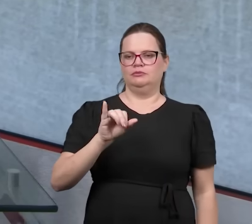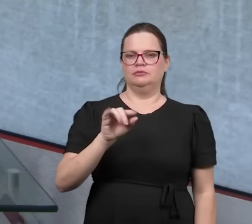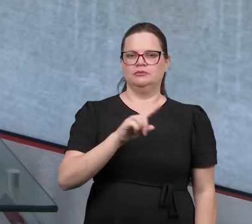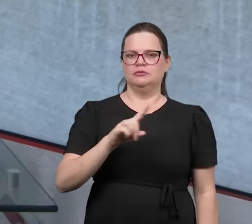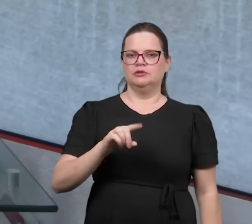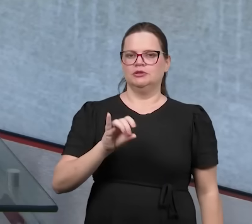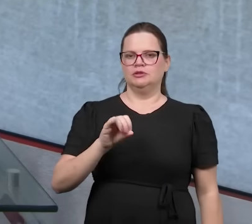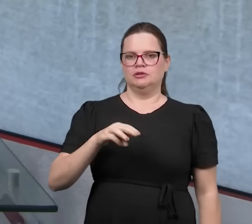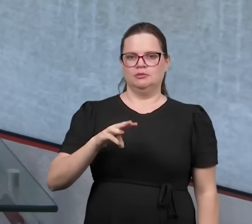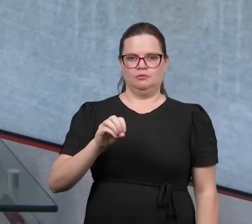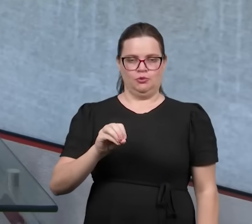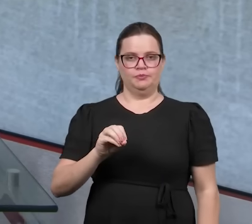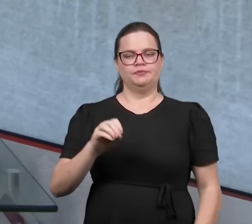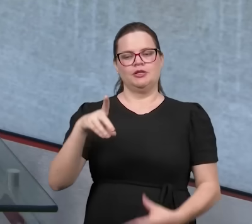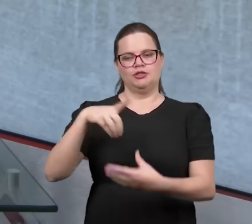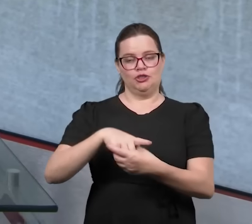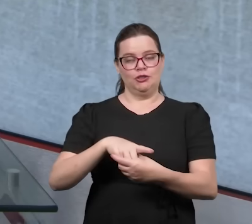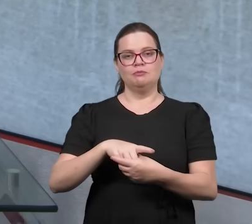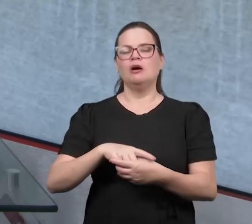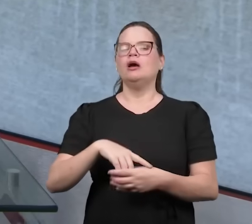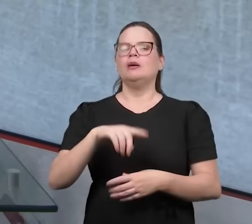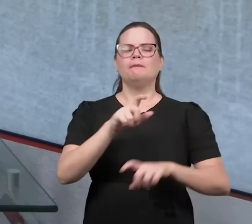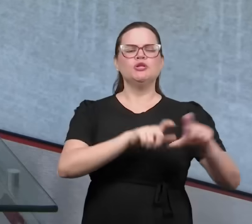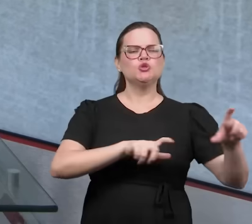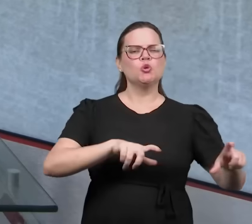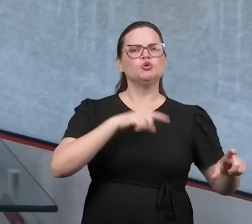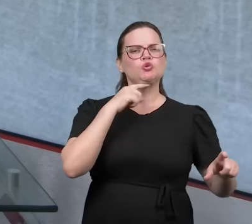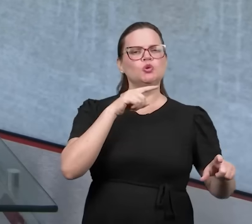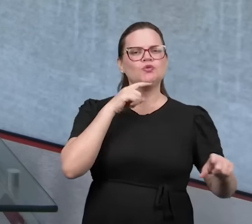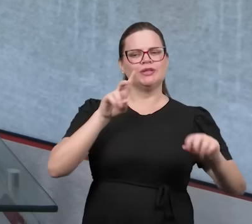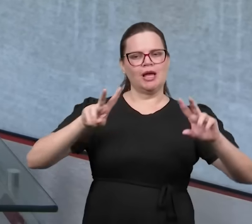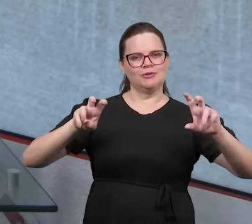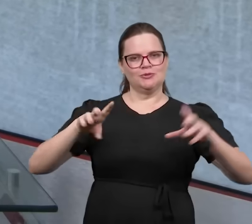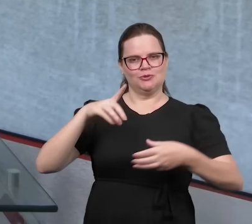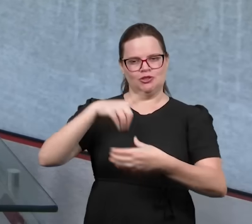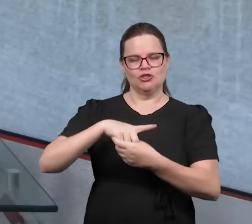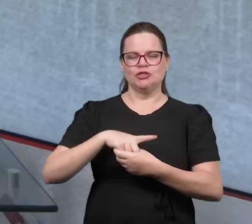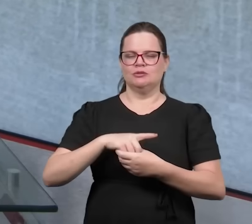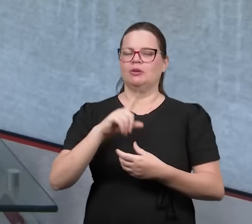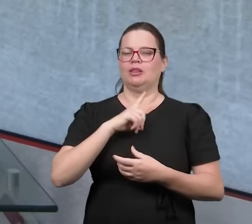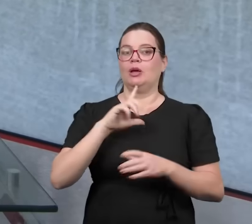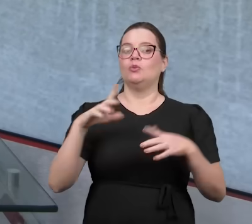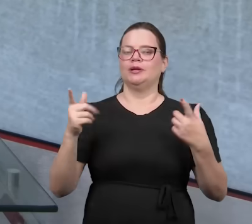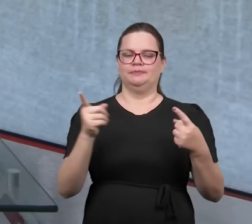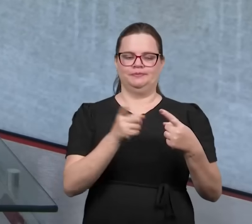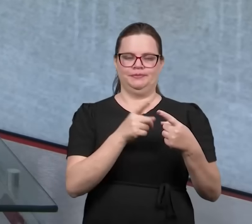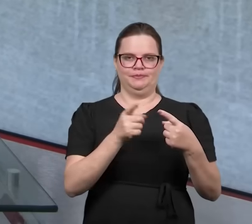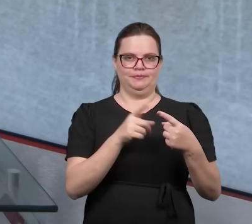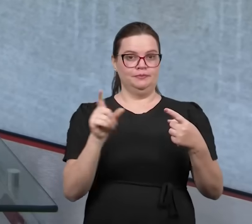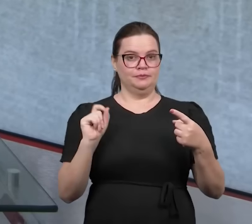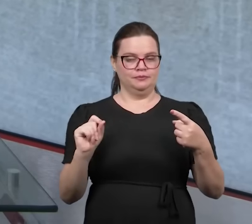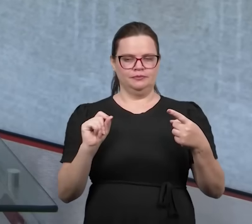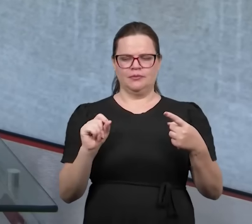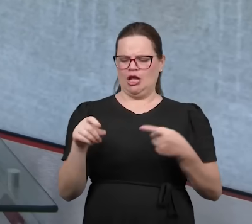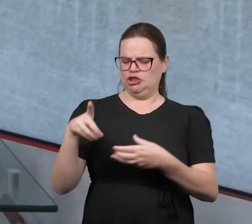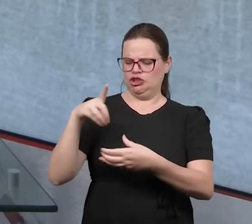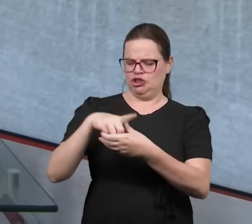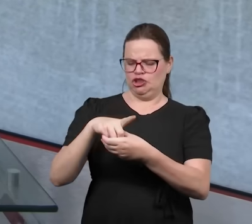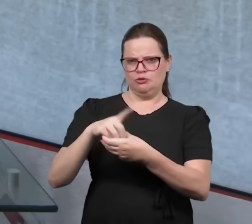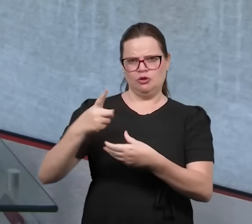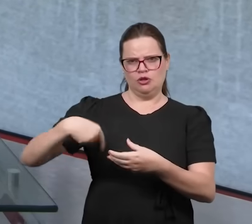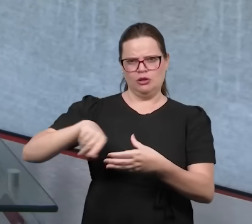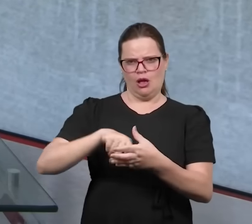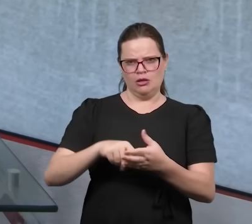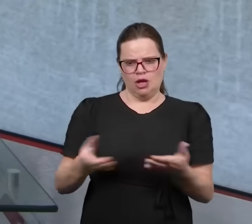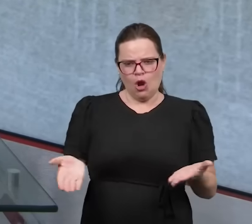um tema que, muitas vezes, as perguntas que se fazem sobre este tema são as seguintes. Primeiro, o dízimo